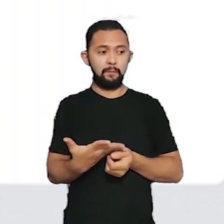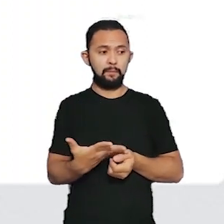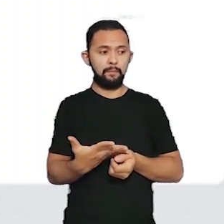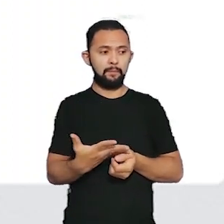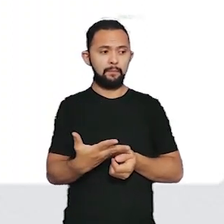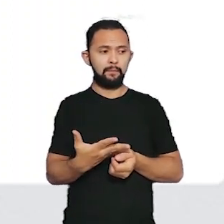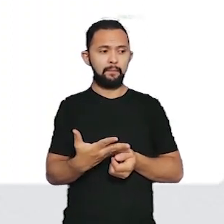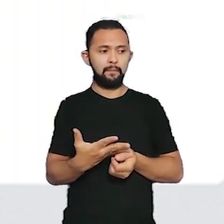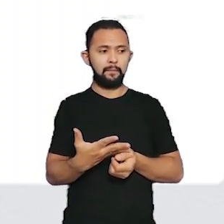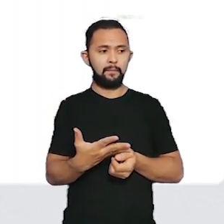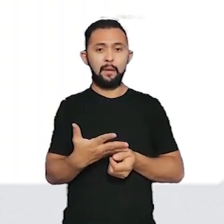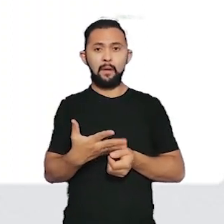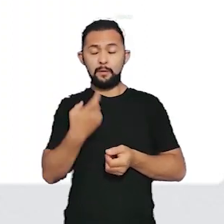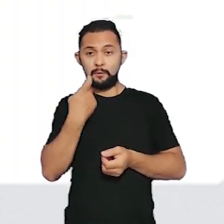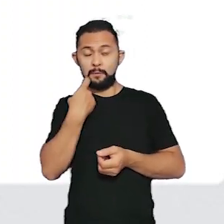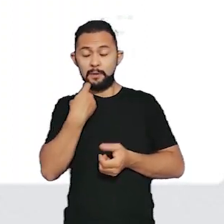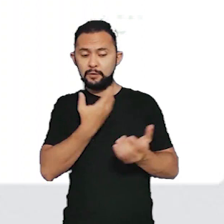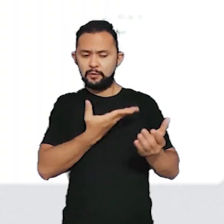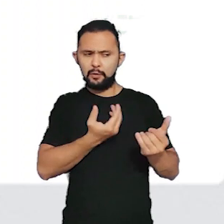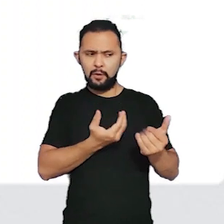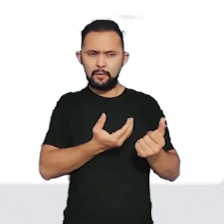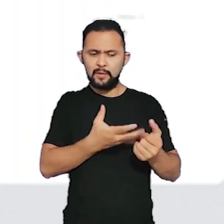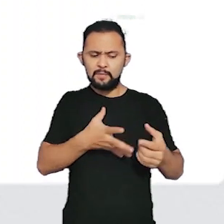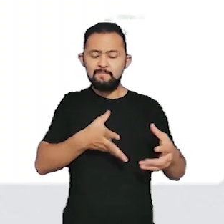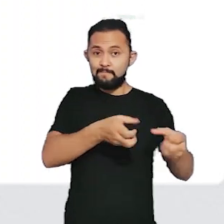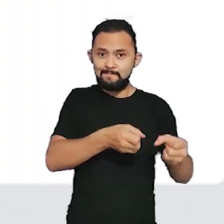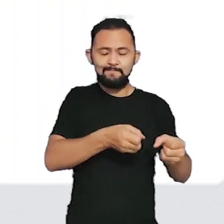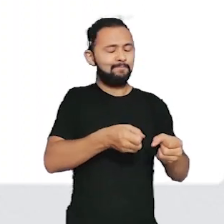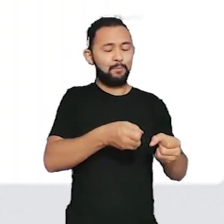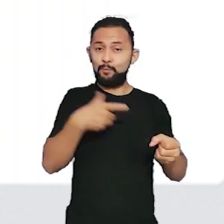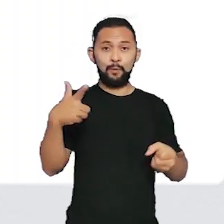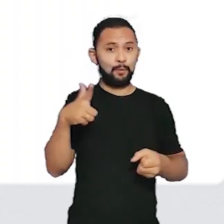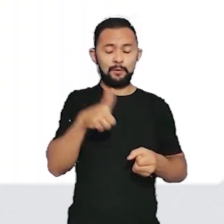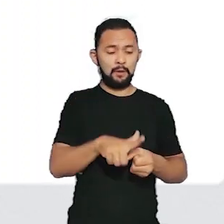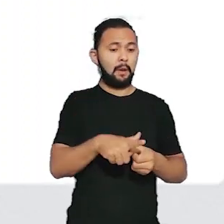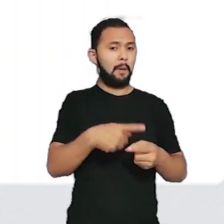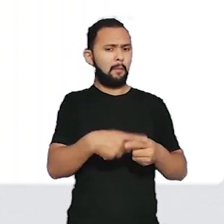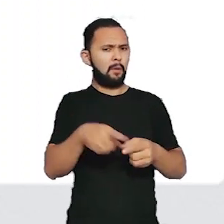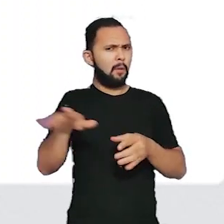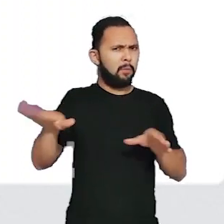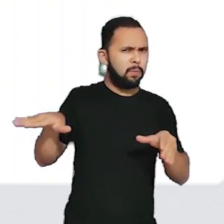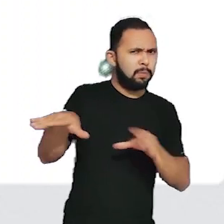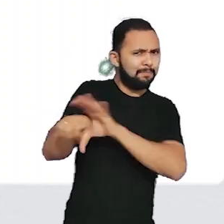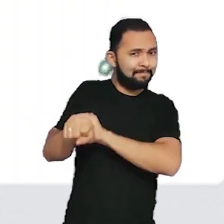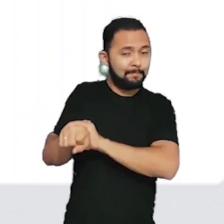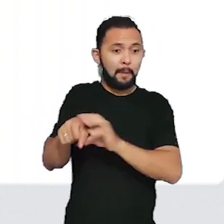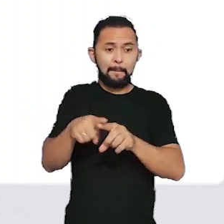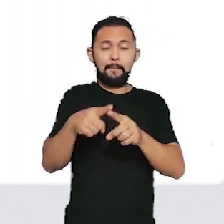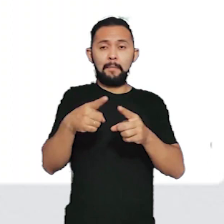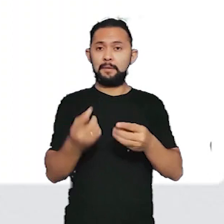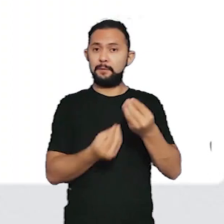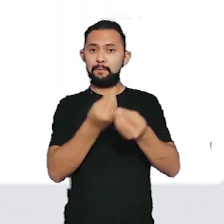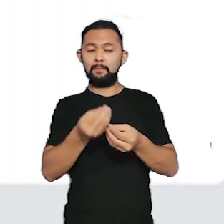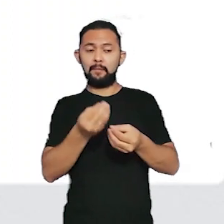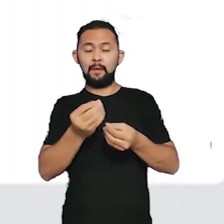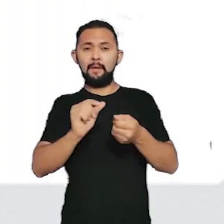segurá-los. Agitavam as nadadeiras nas margens lodosas para ver se funcionava como patas, como haviam conseguido